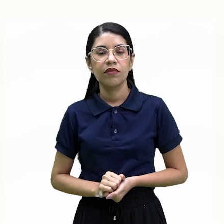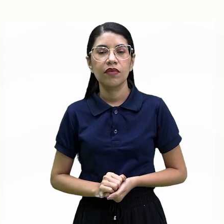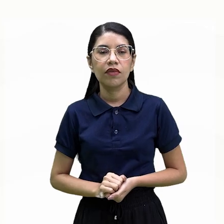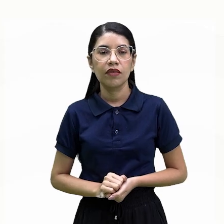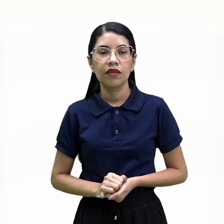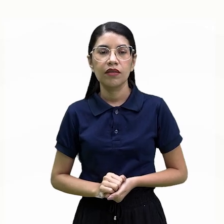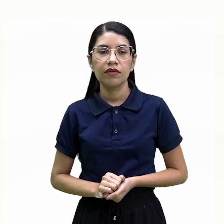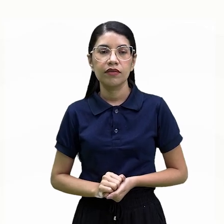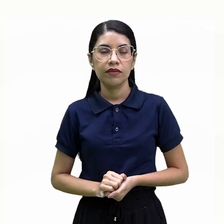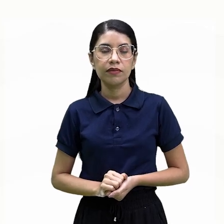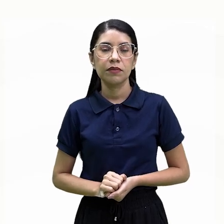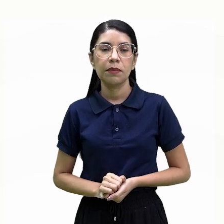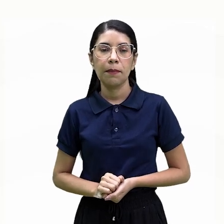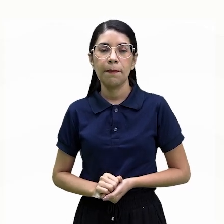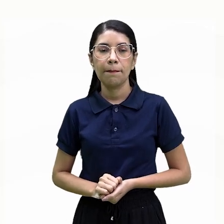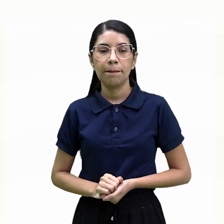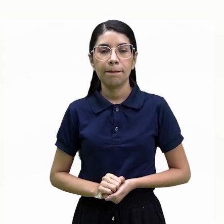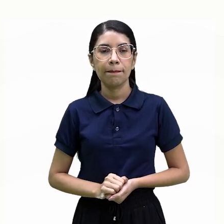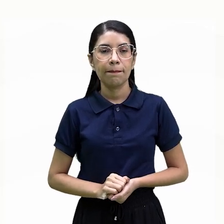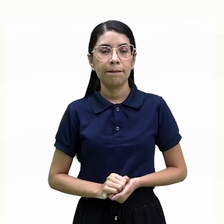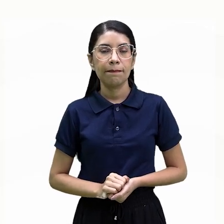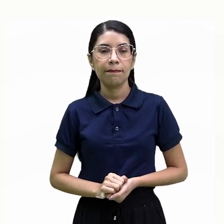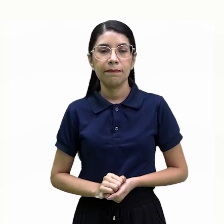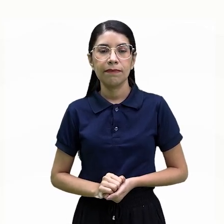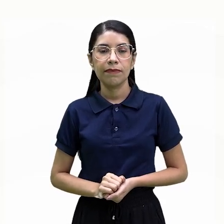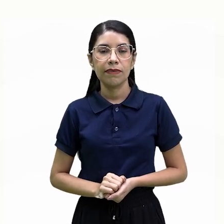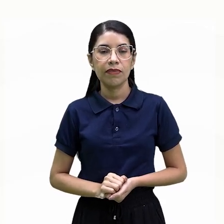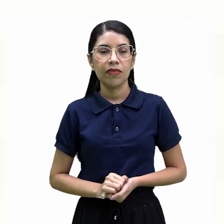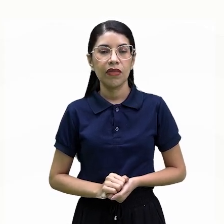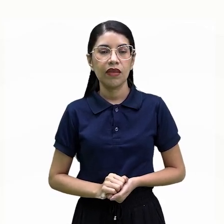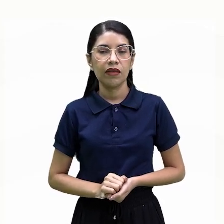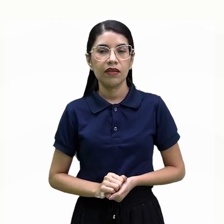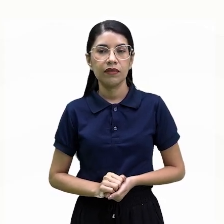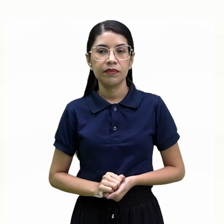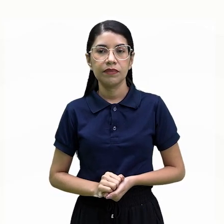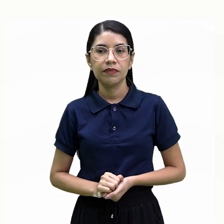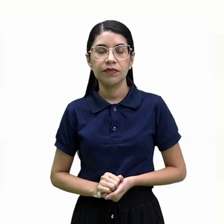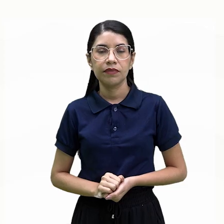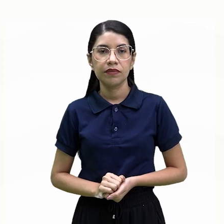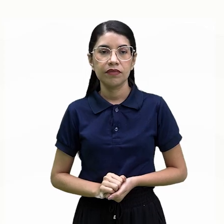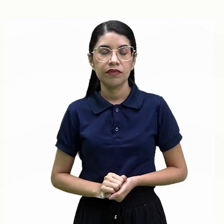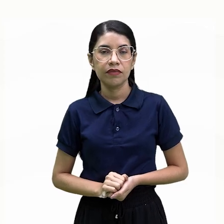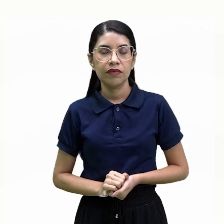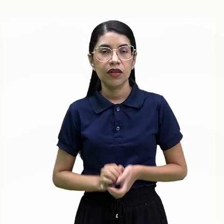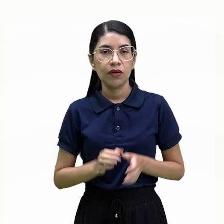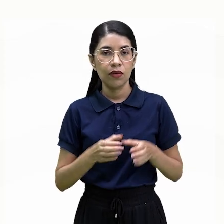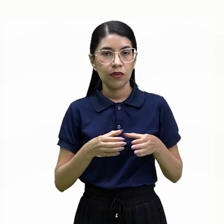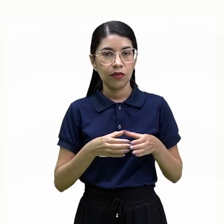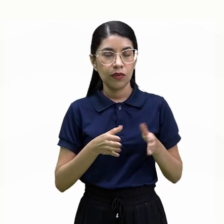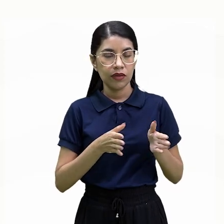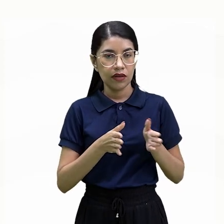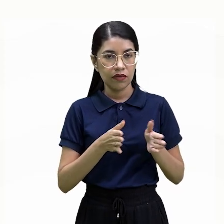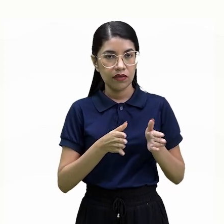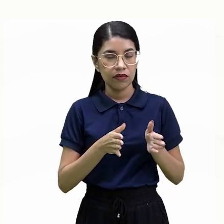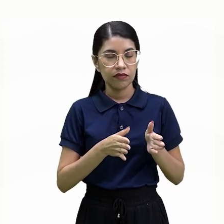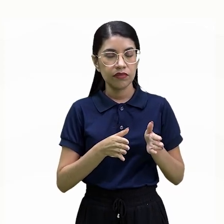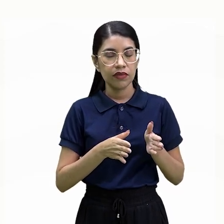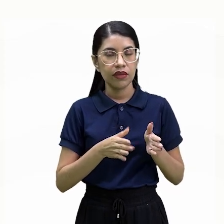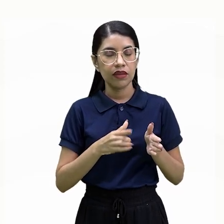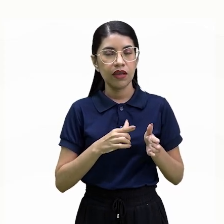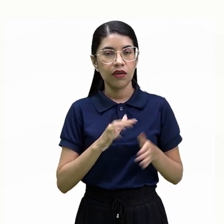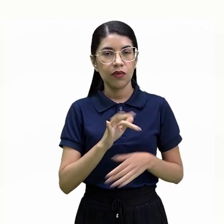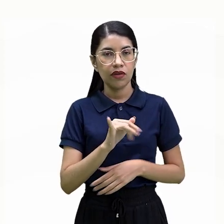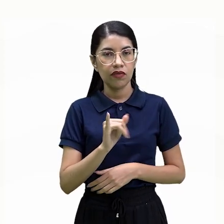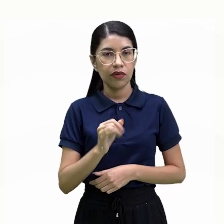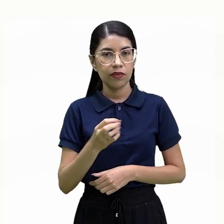Ó, o 3, a primeira, ela tem uma frequência absoluta